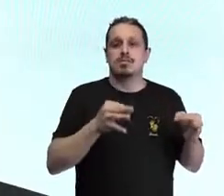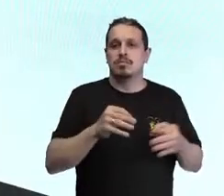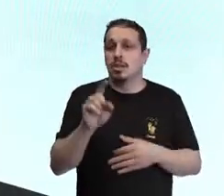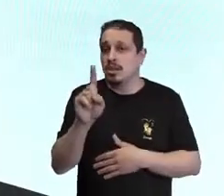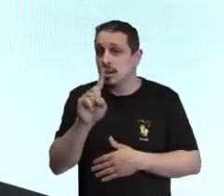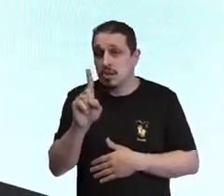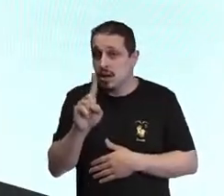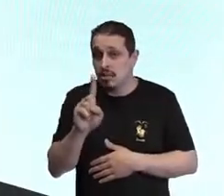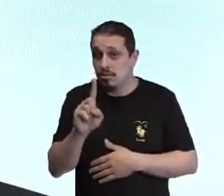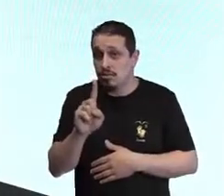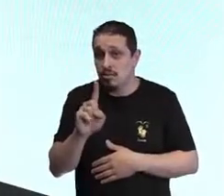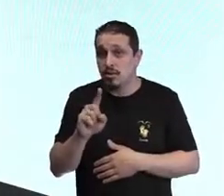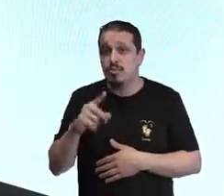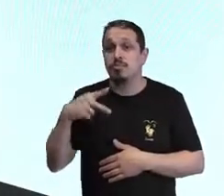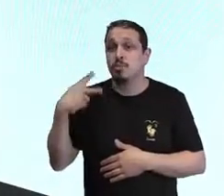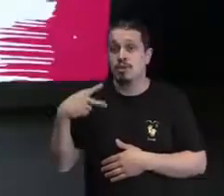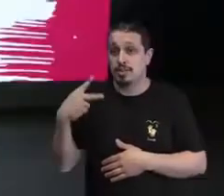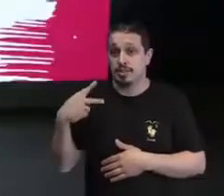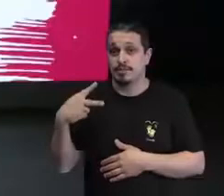político.